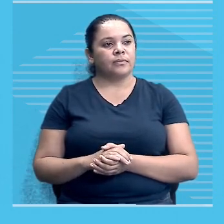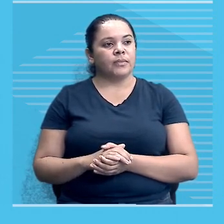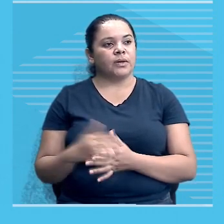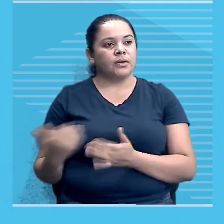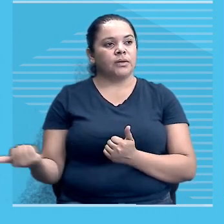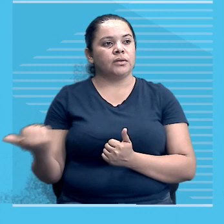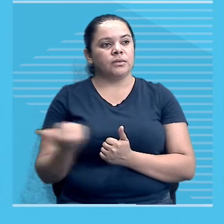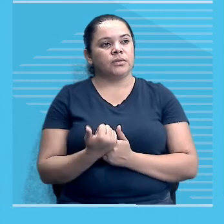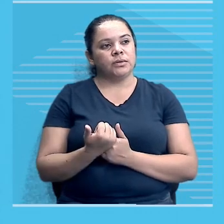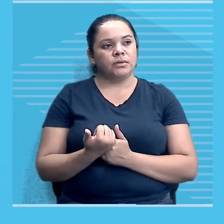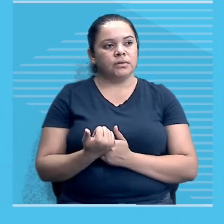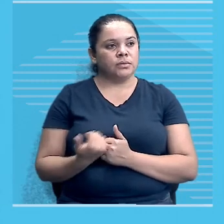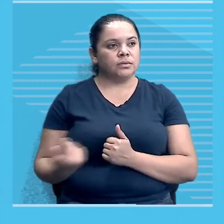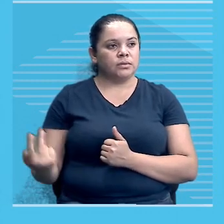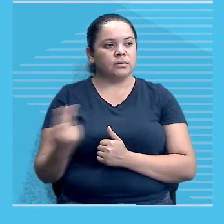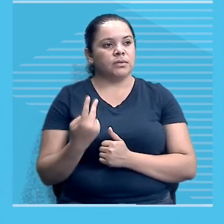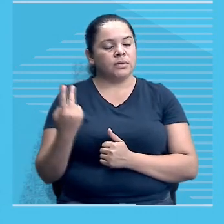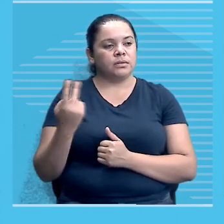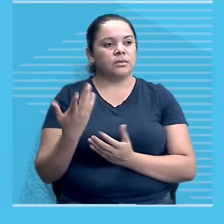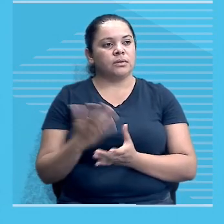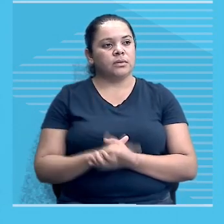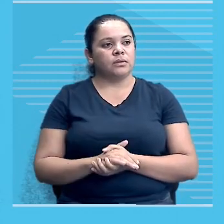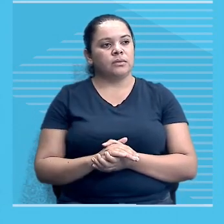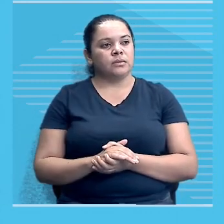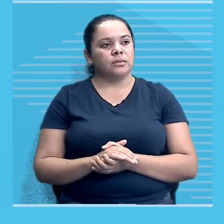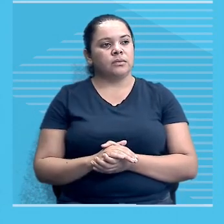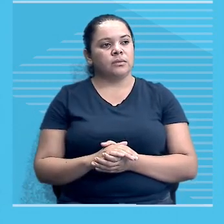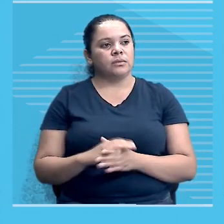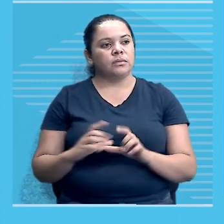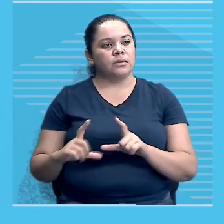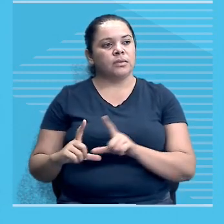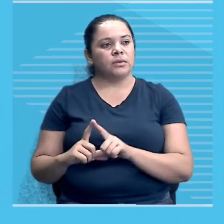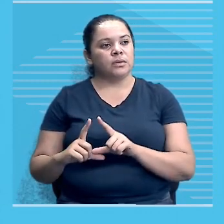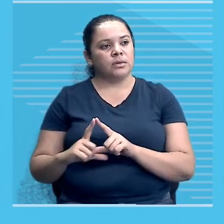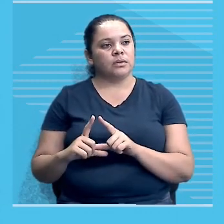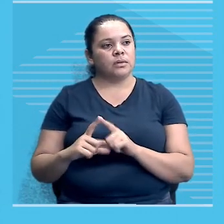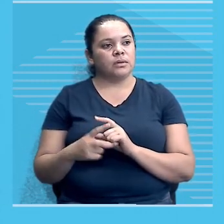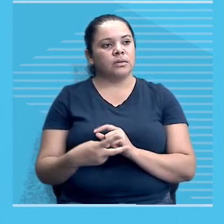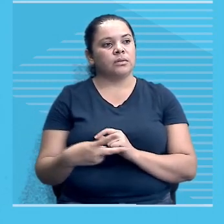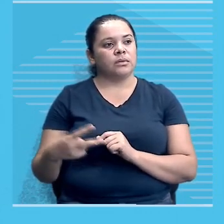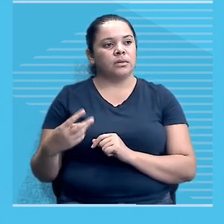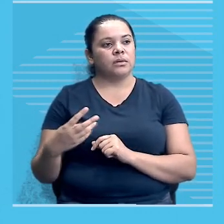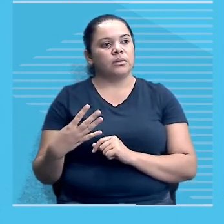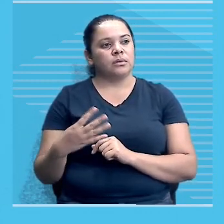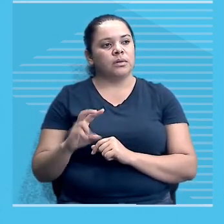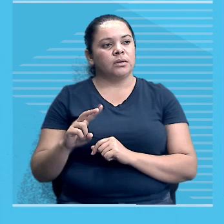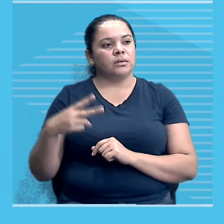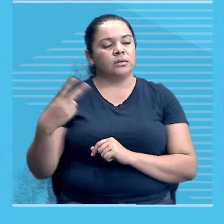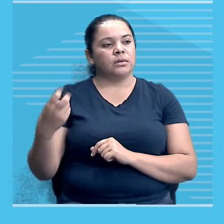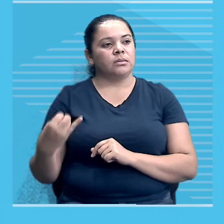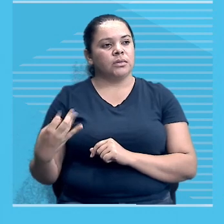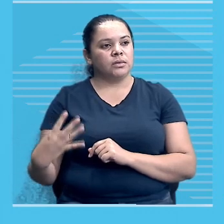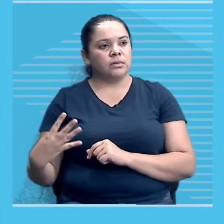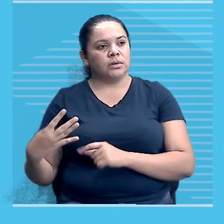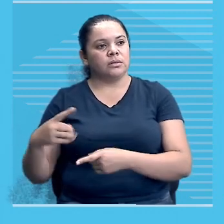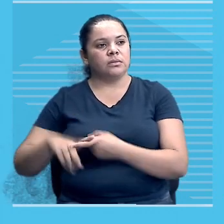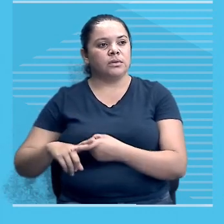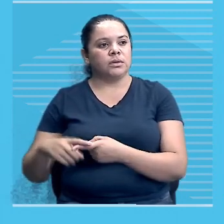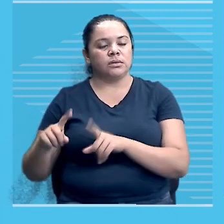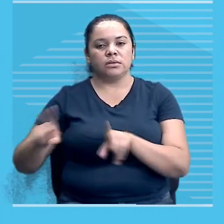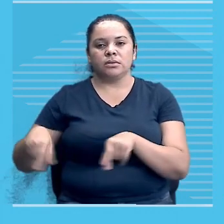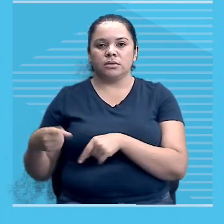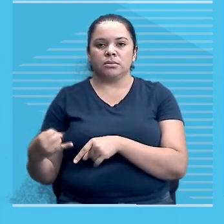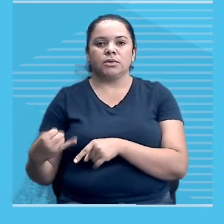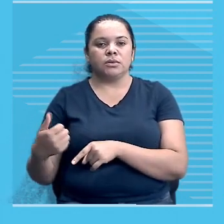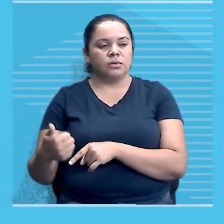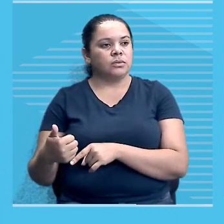4 vezes o ar menos um vezes você que zero Então o meu Delta é 4 ao quadrado